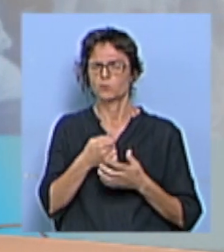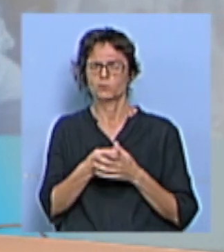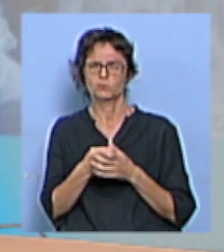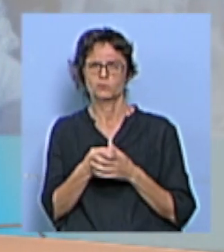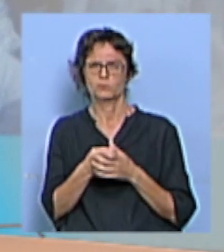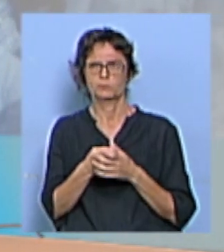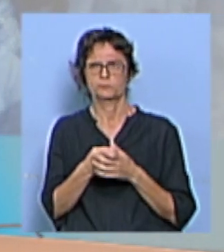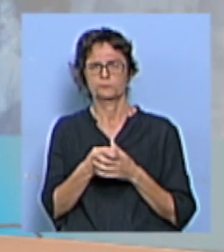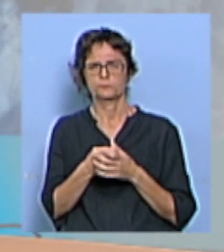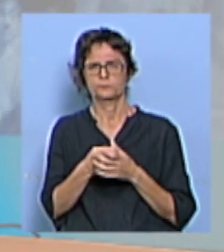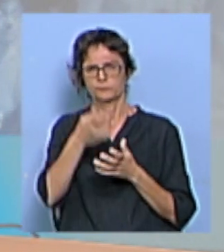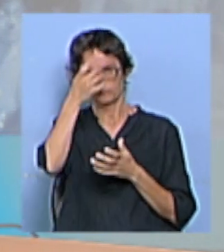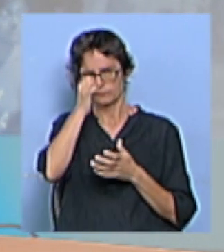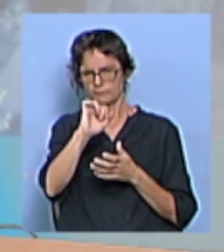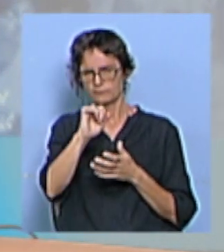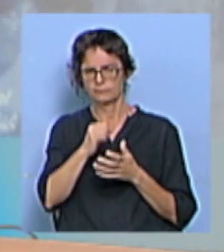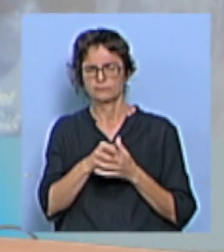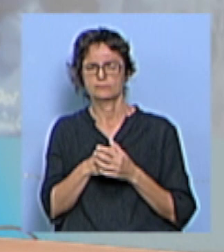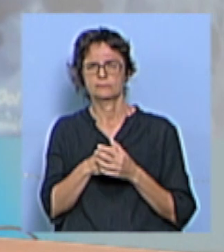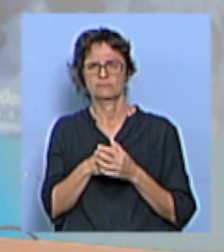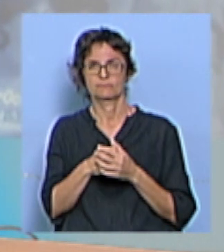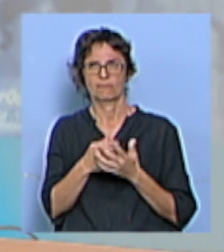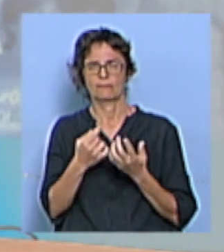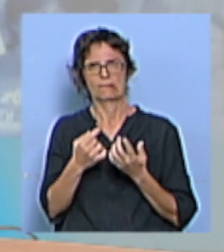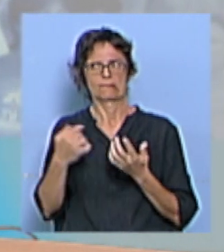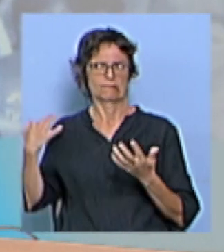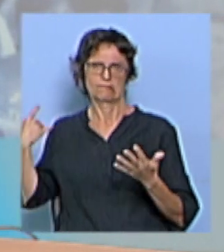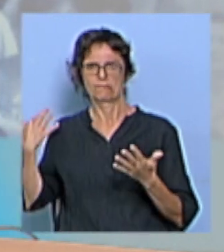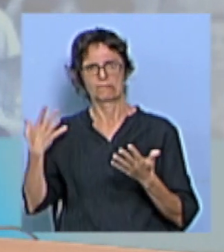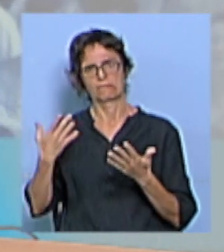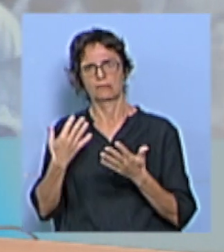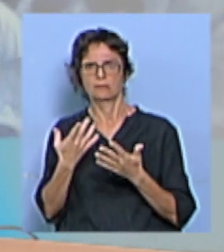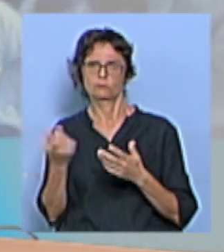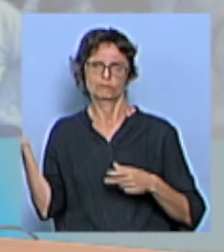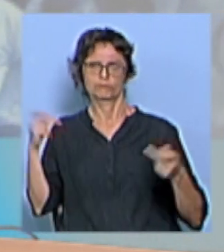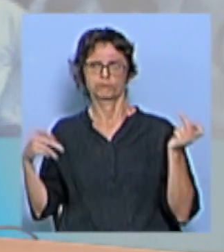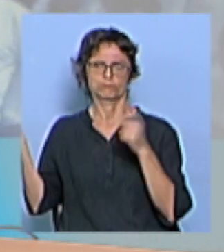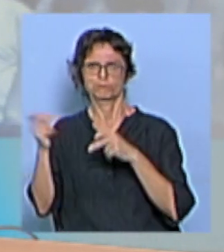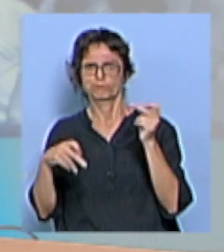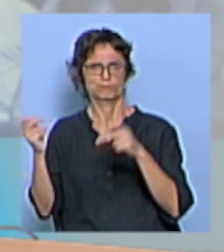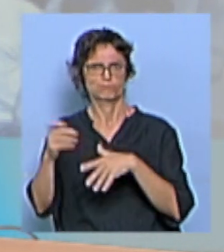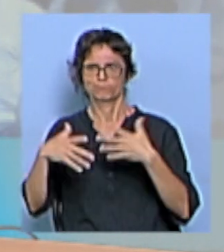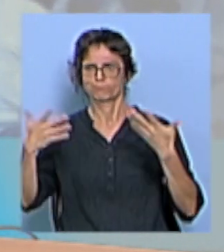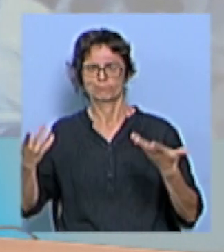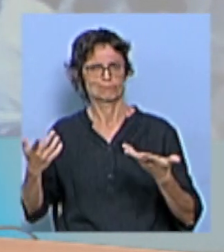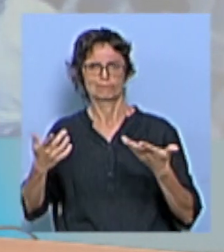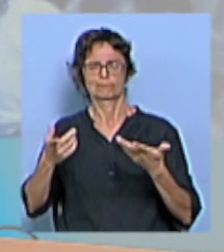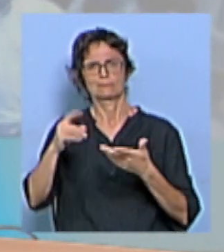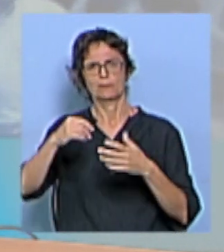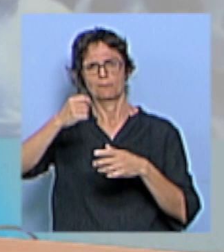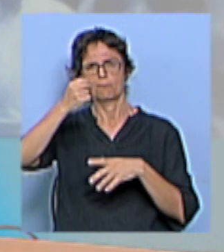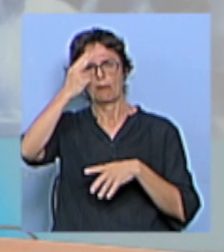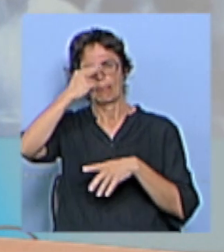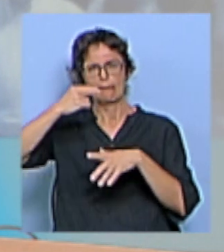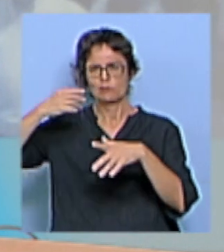ao cabo, estes trambolhões que acontecem na história dos homens, para